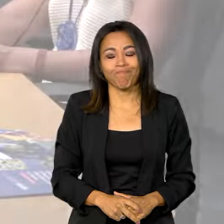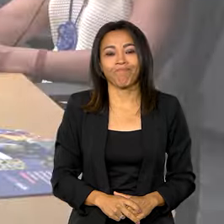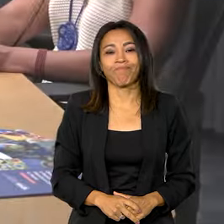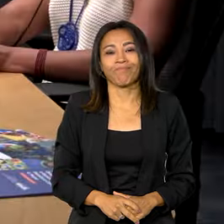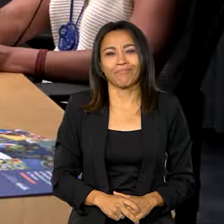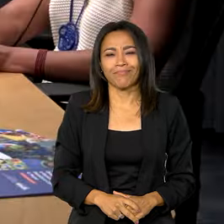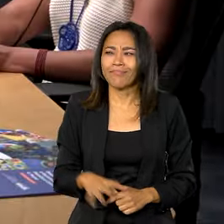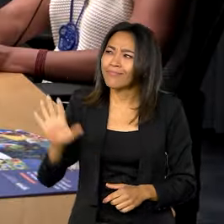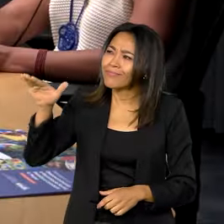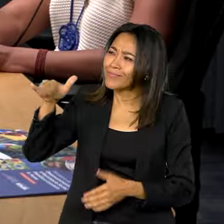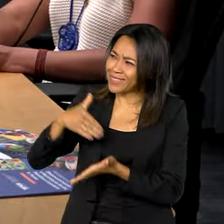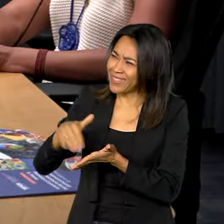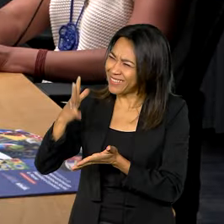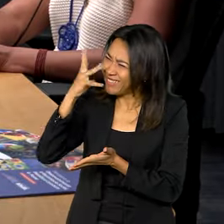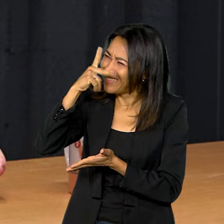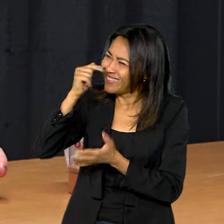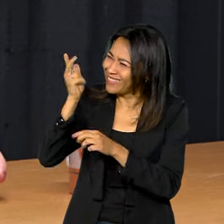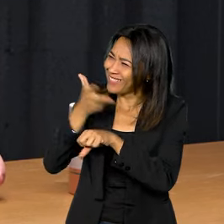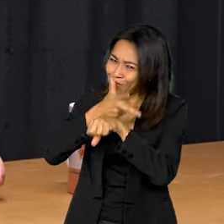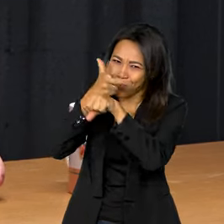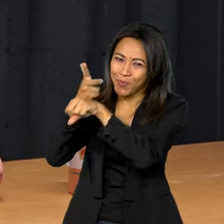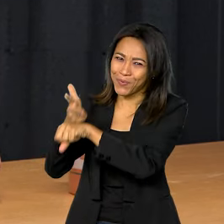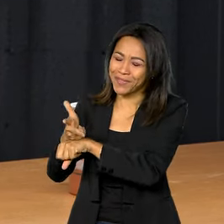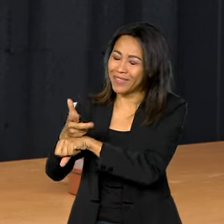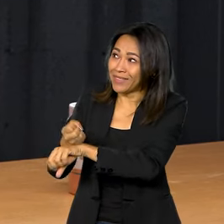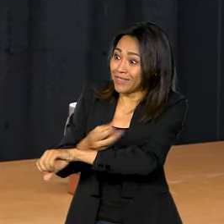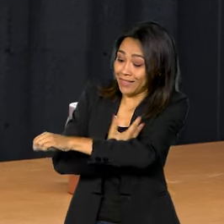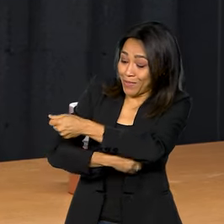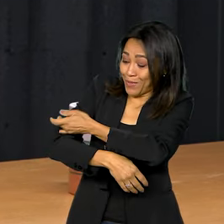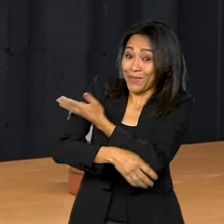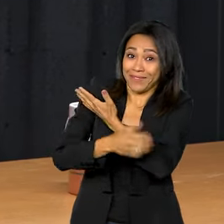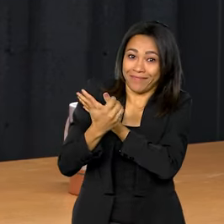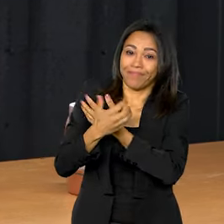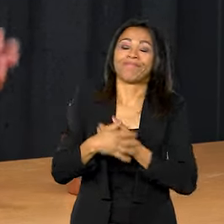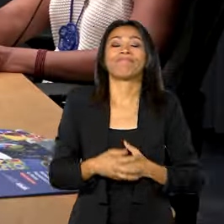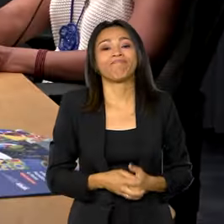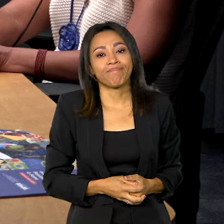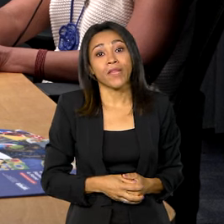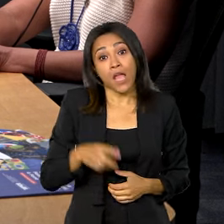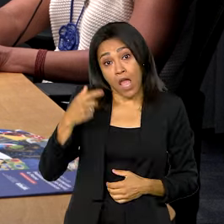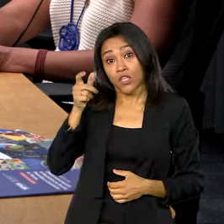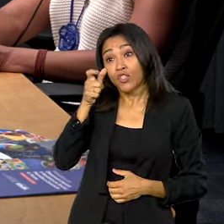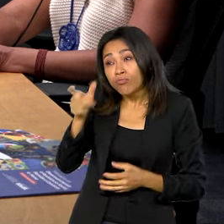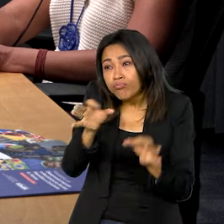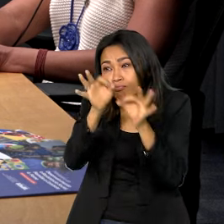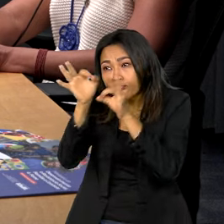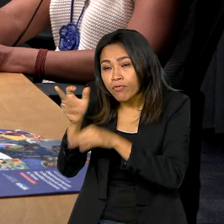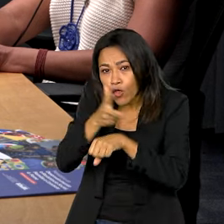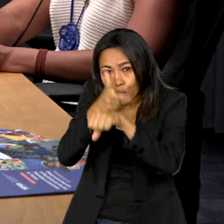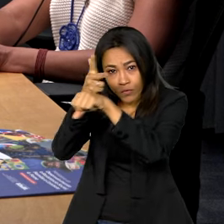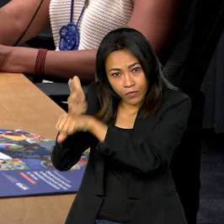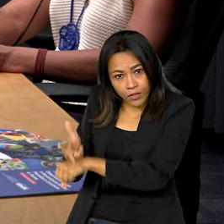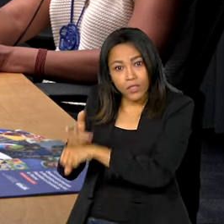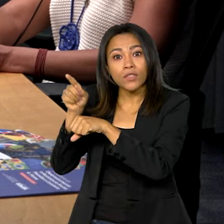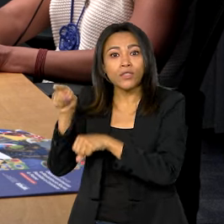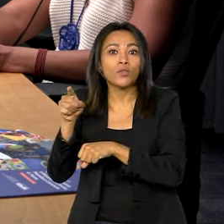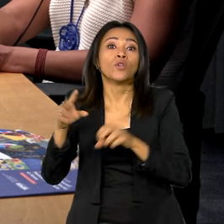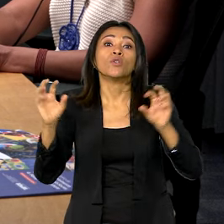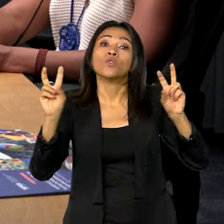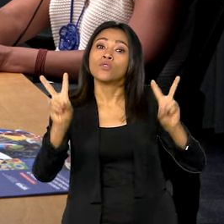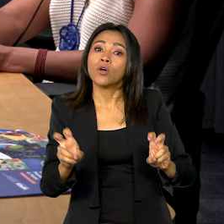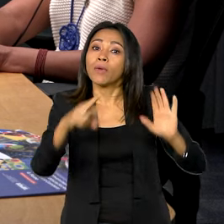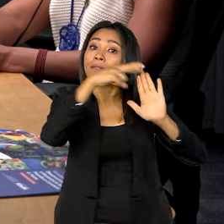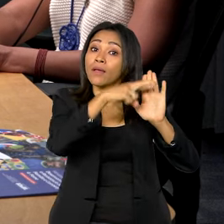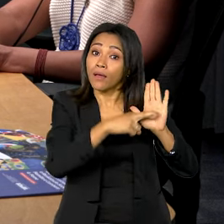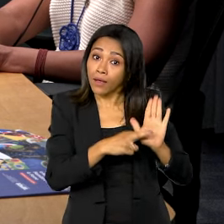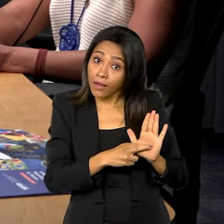besteira secretária lindo vídeo né a gente se emociona a gente viu no vídeo sobre as condicionalidades do programa Bolsa